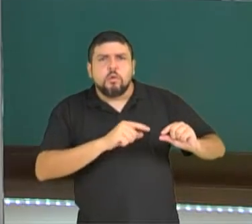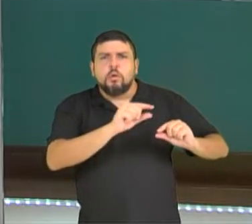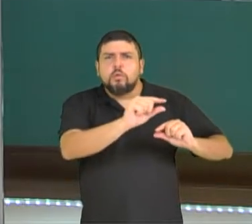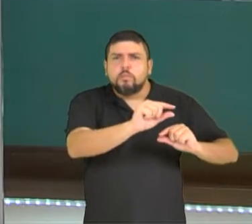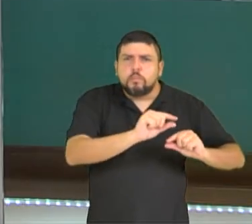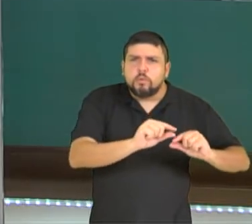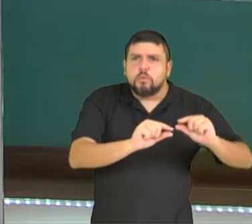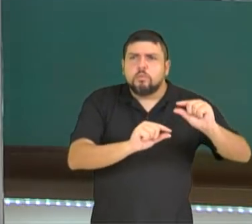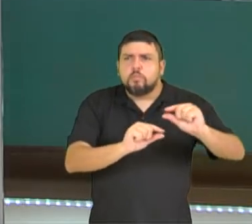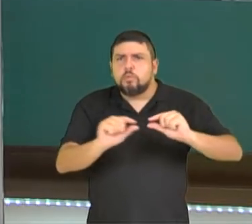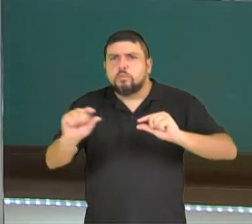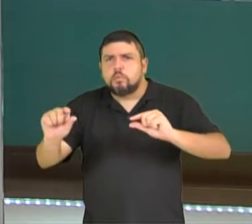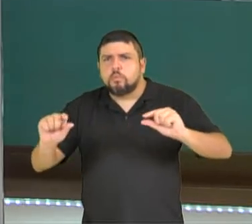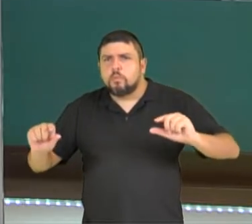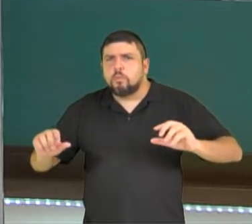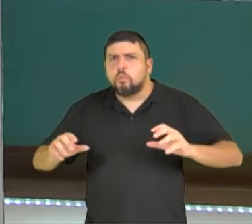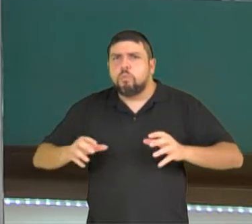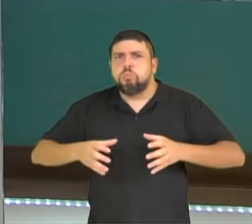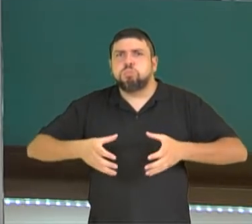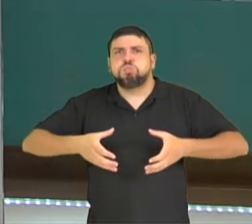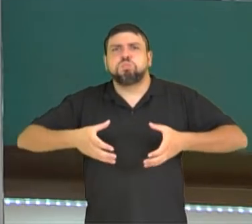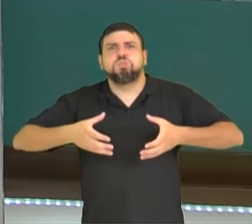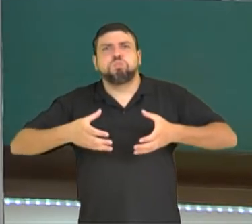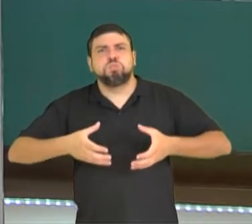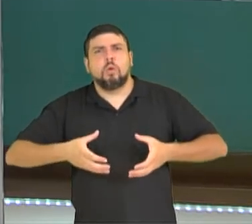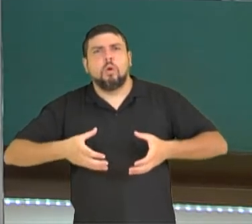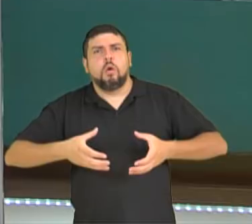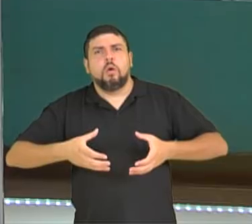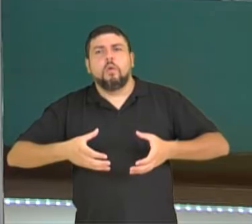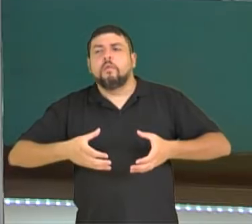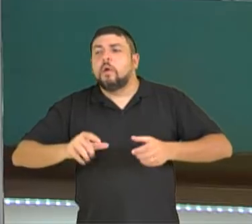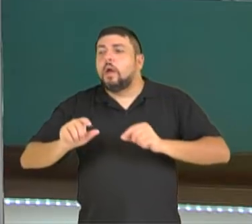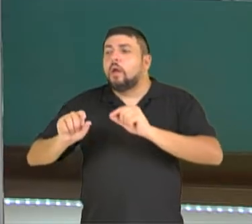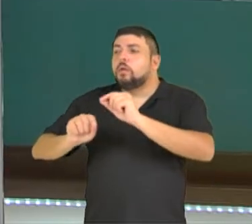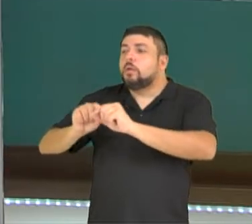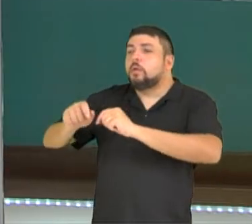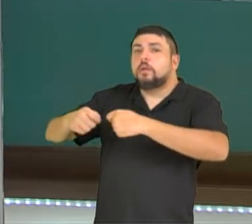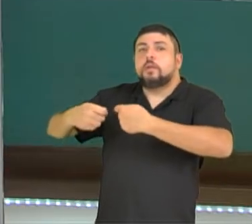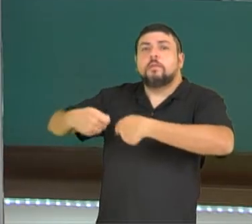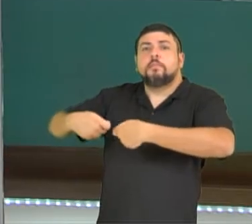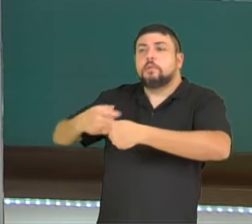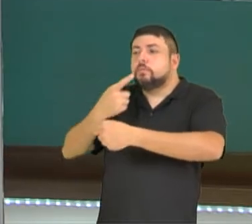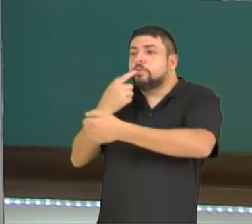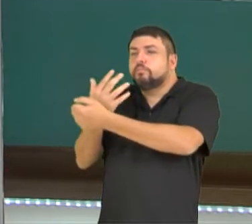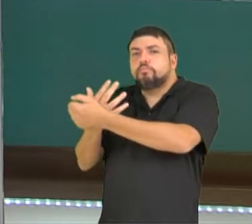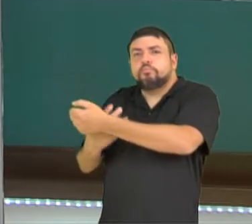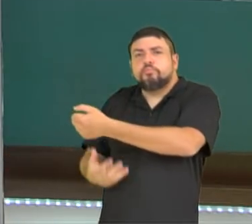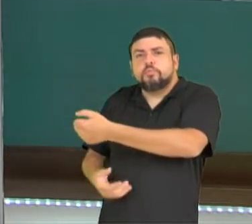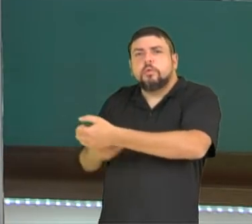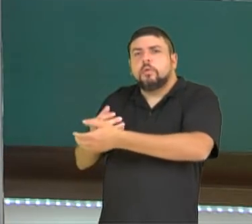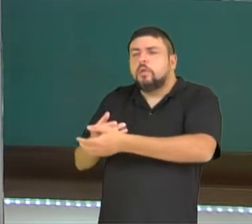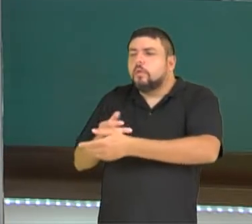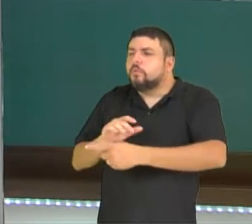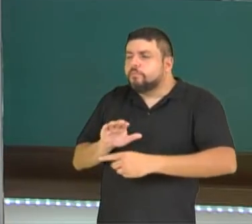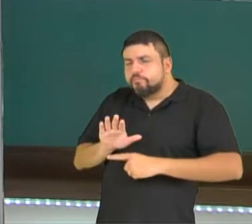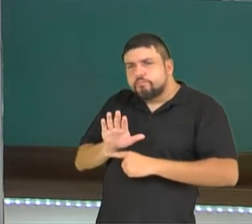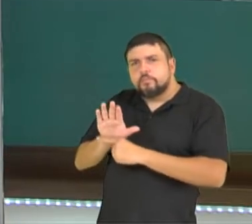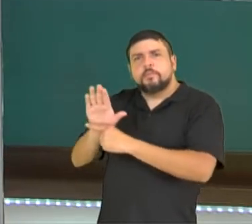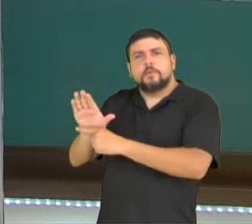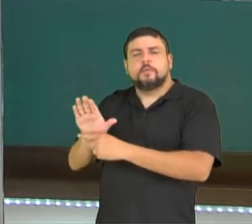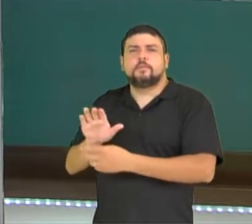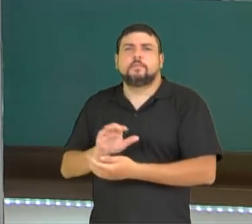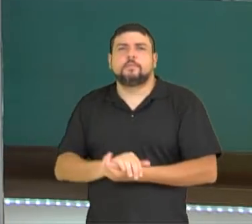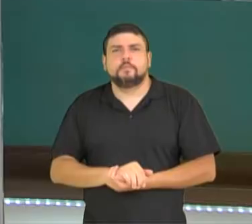para ajudar quem precisa. Isso mesmo, são as duas linguagens complementando, trazendo a